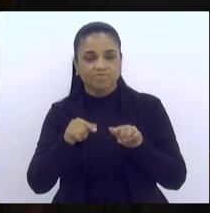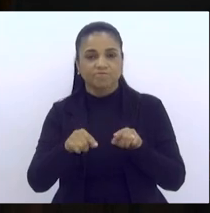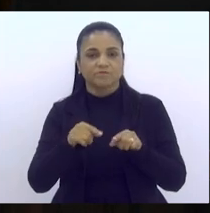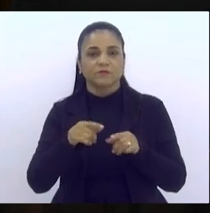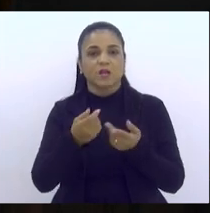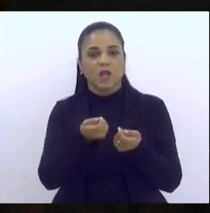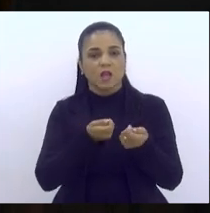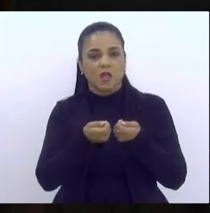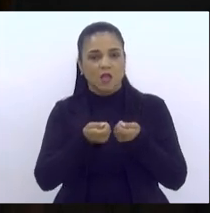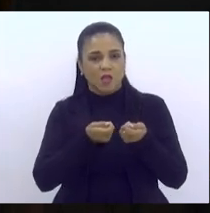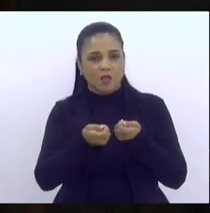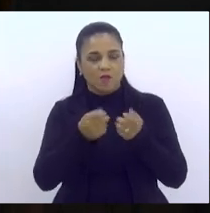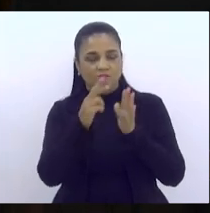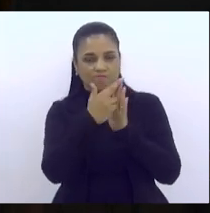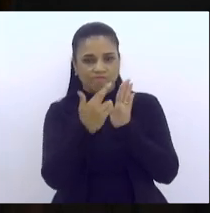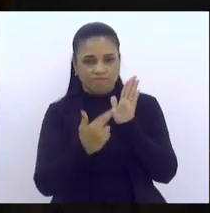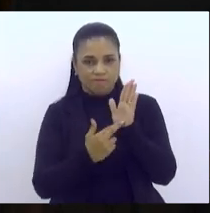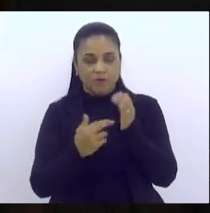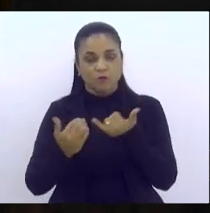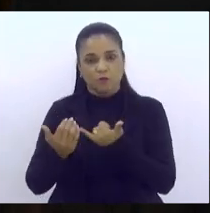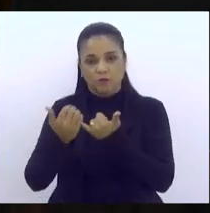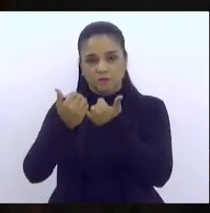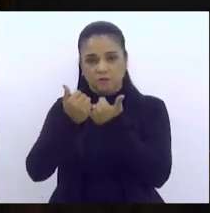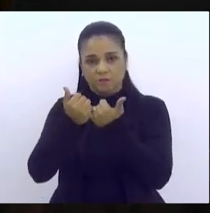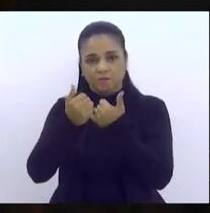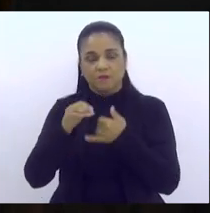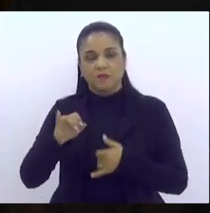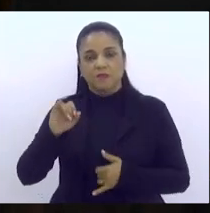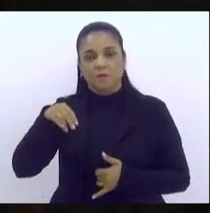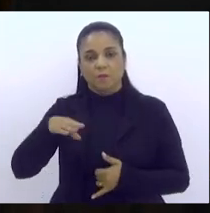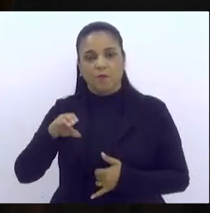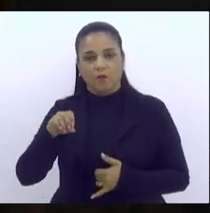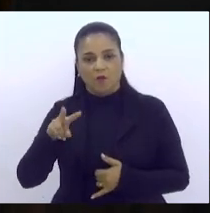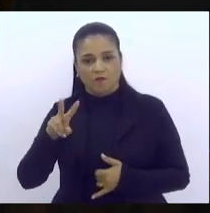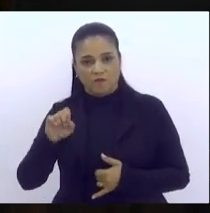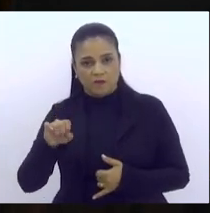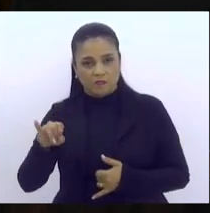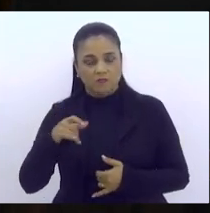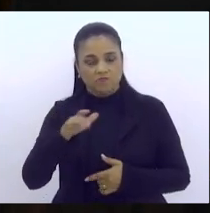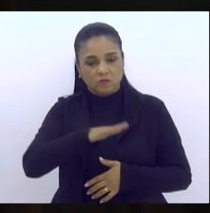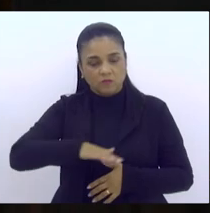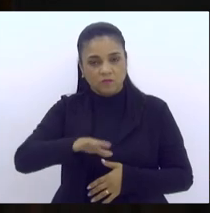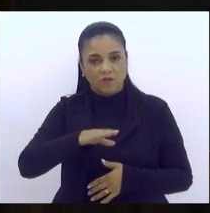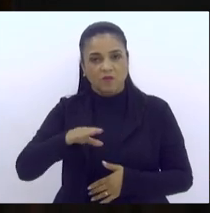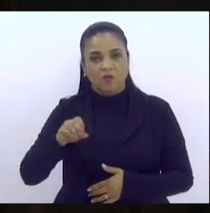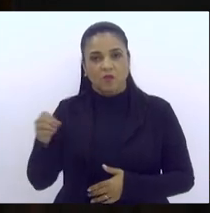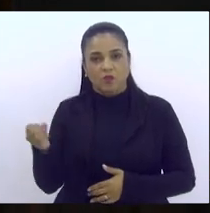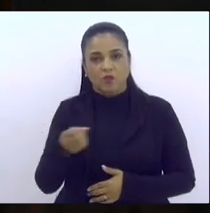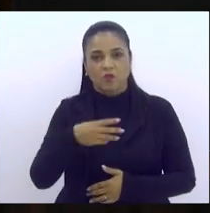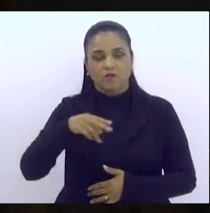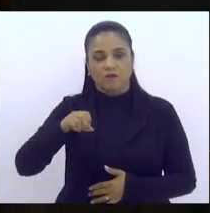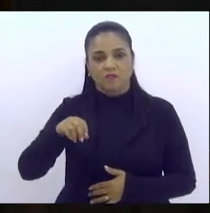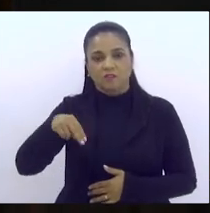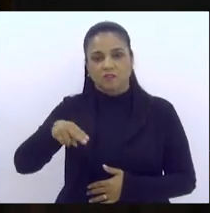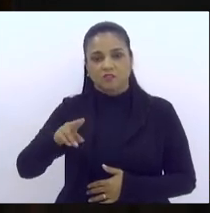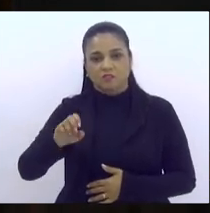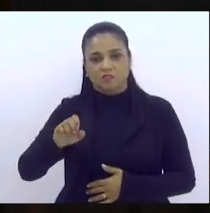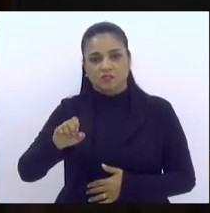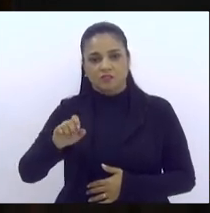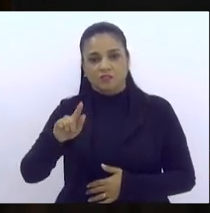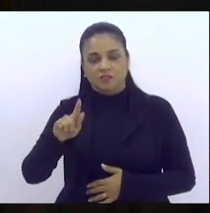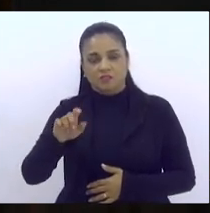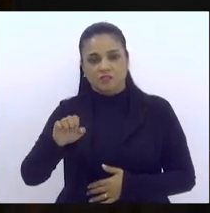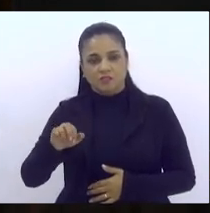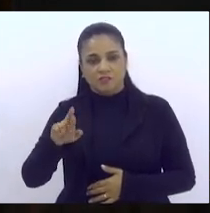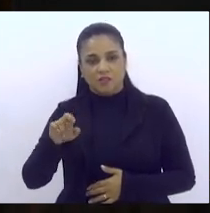a regularização fundiária dos imóveis localizados na comunidade Nova Jersey, no bairro Paciência, no município do